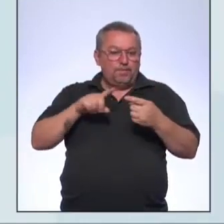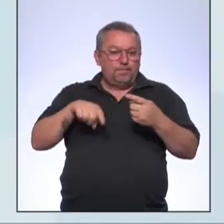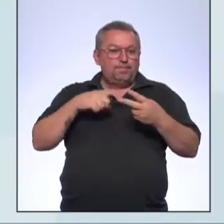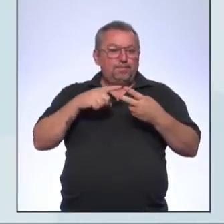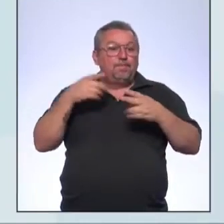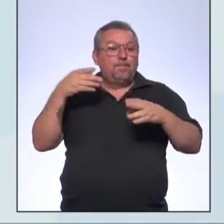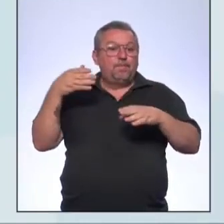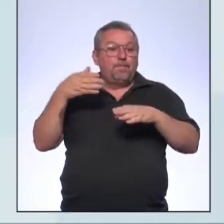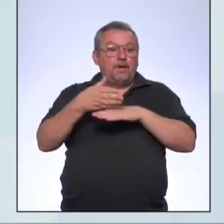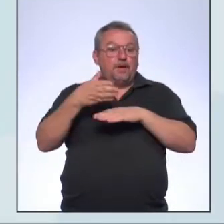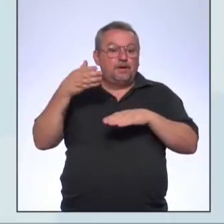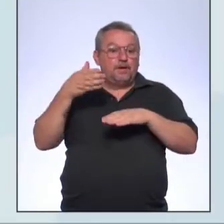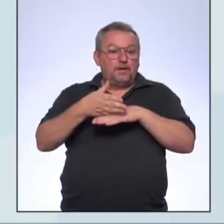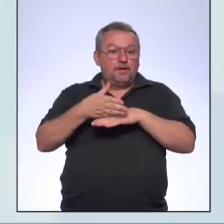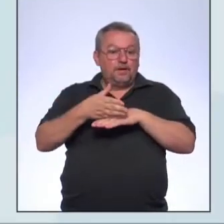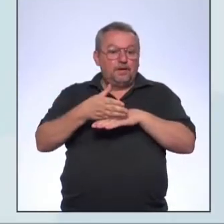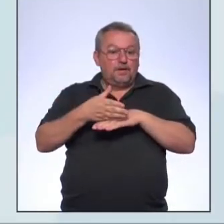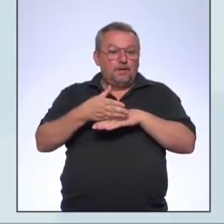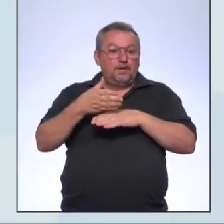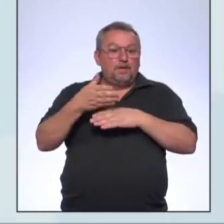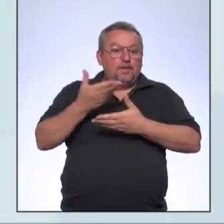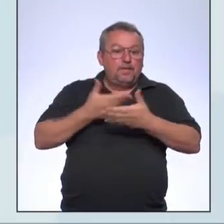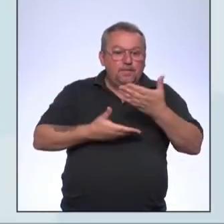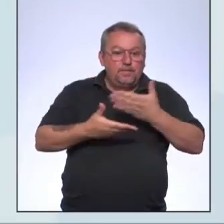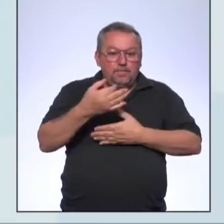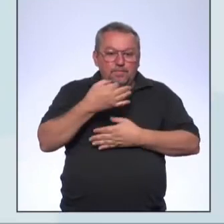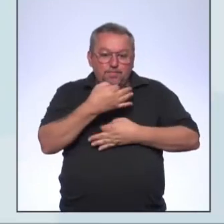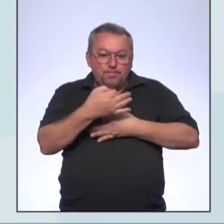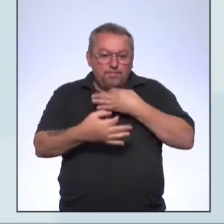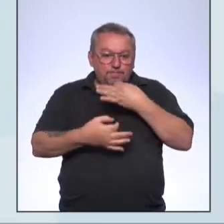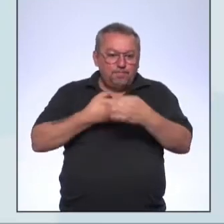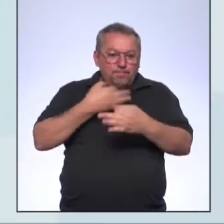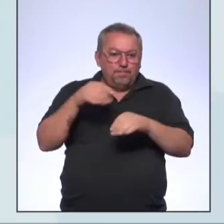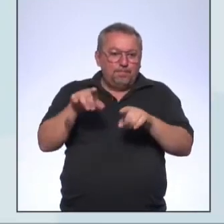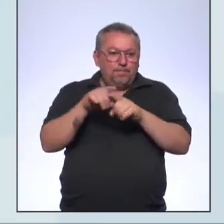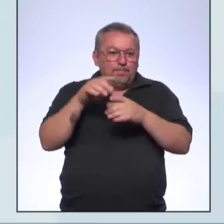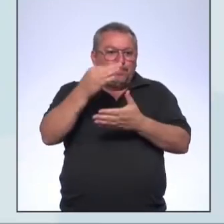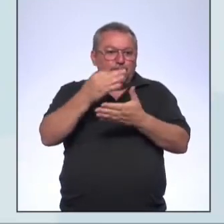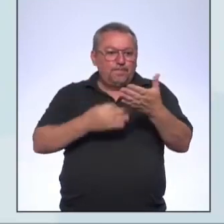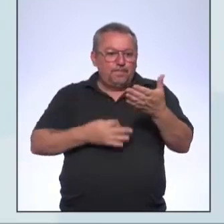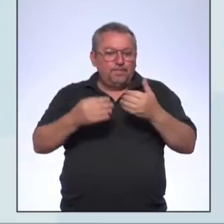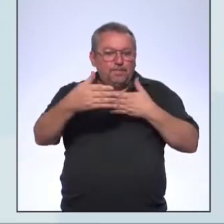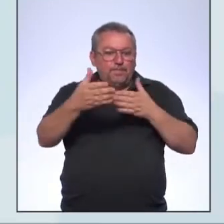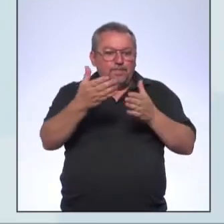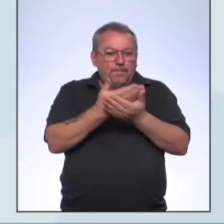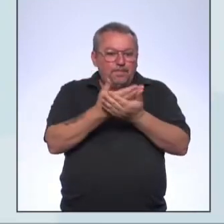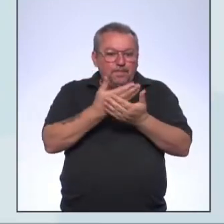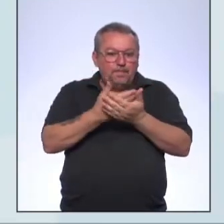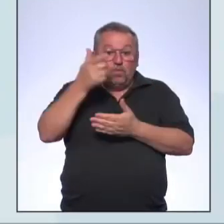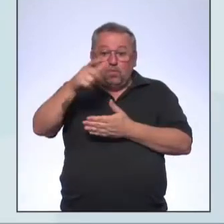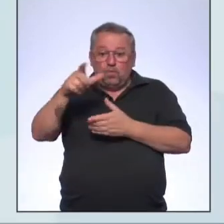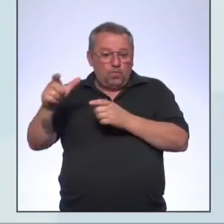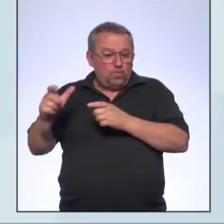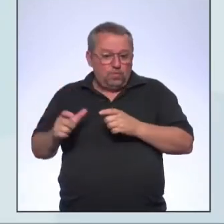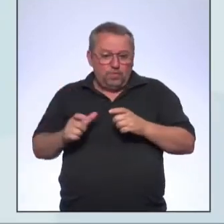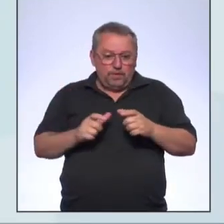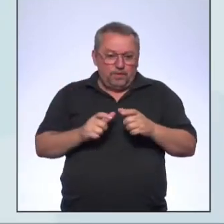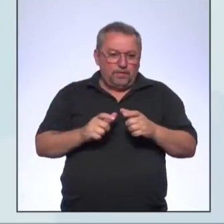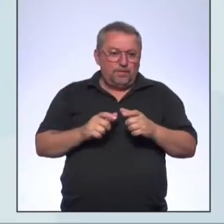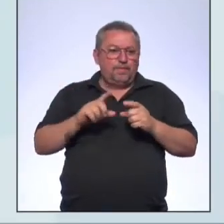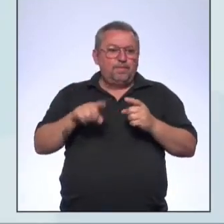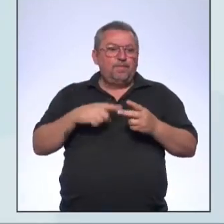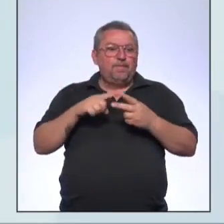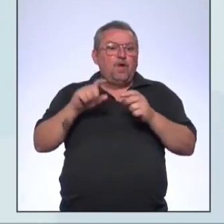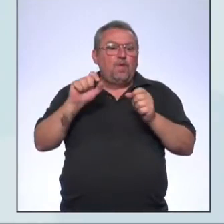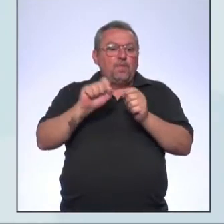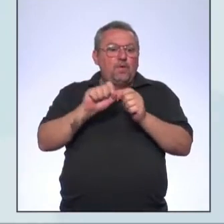leitura. Habilidade 11. Participar de troca de opiniões e informações sobre textos lidos na sala de aula ou em outros